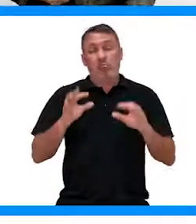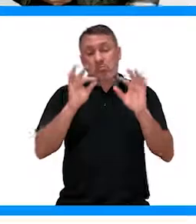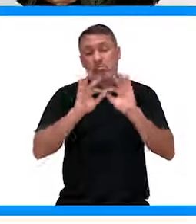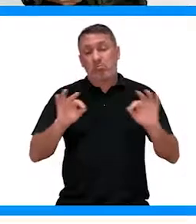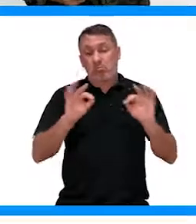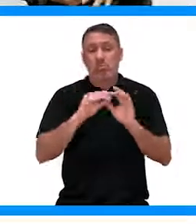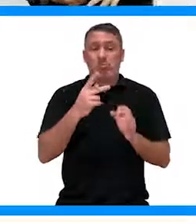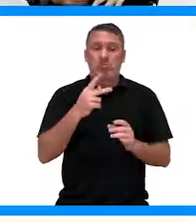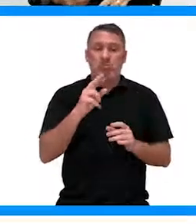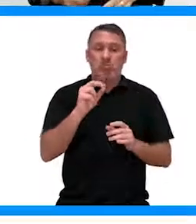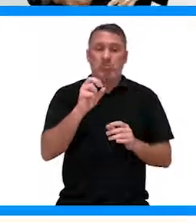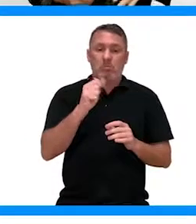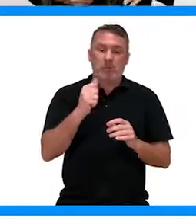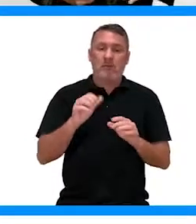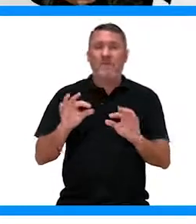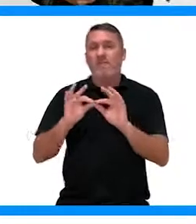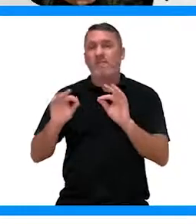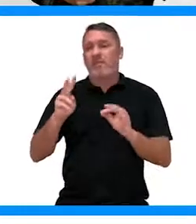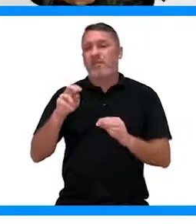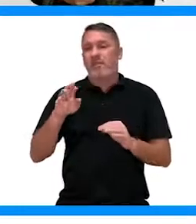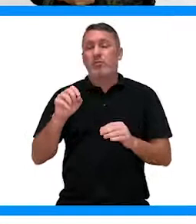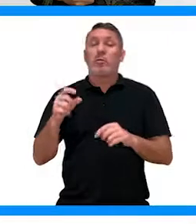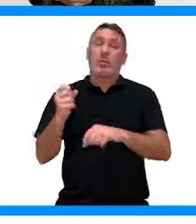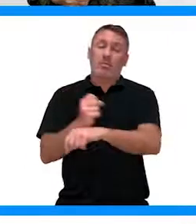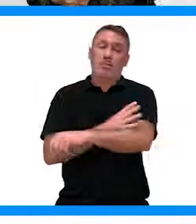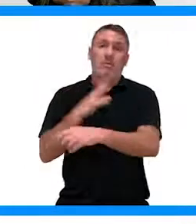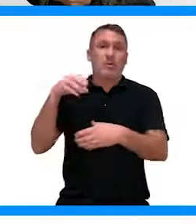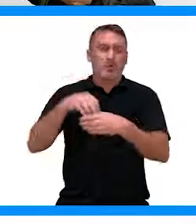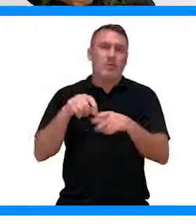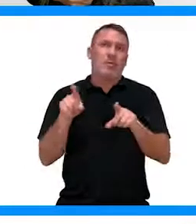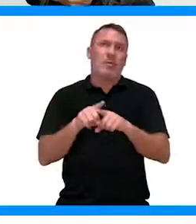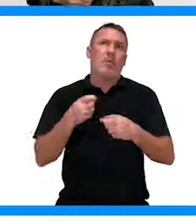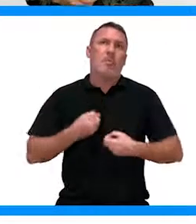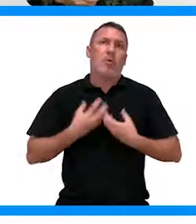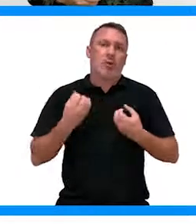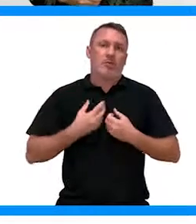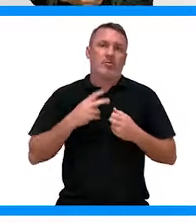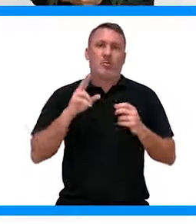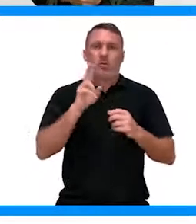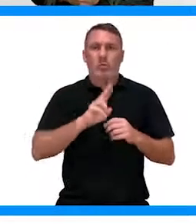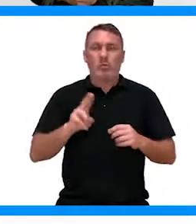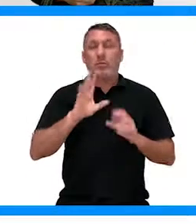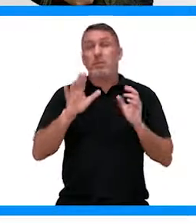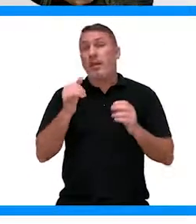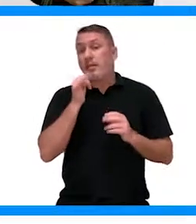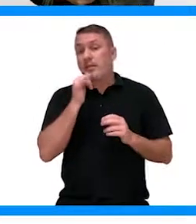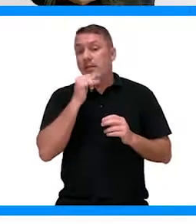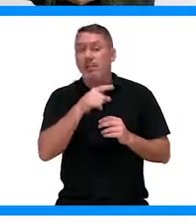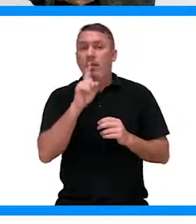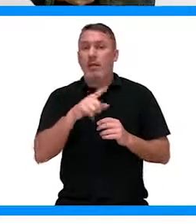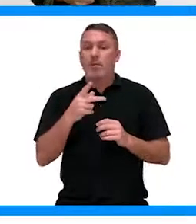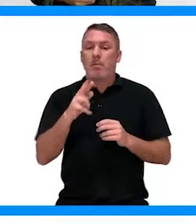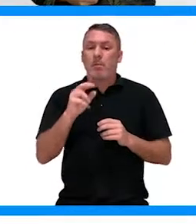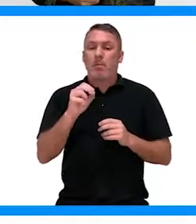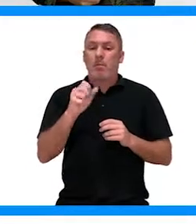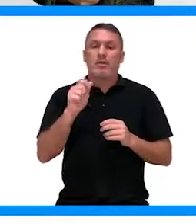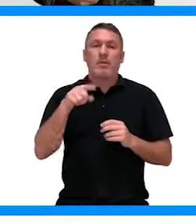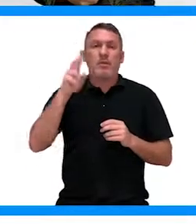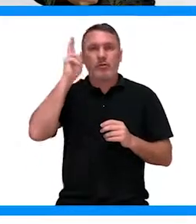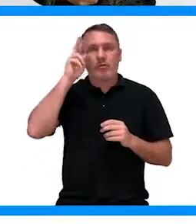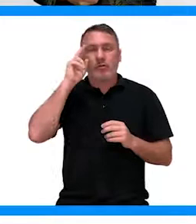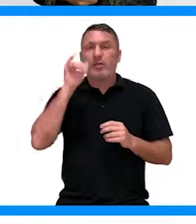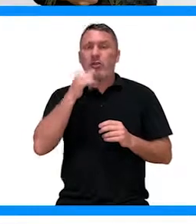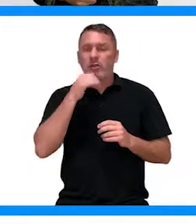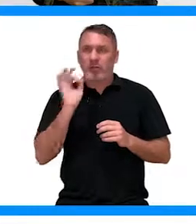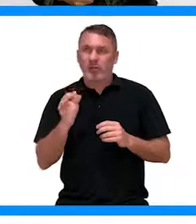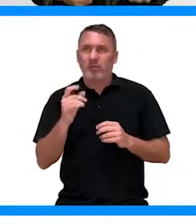em prosa ou em verso, né? A linguagem emotiva, ela também está na linguagem poética, né? Mas aqui é um exemplo em